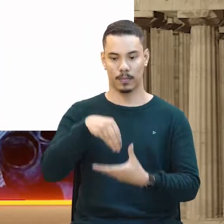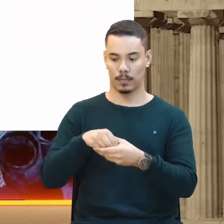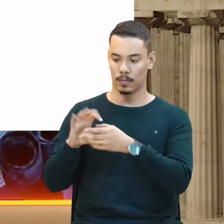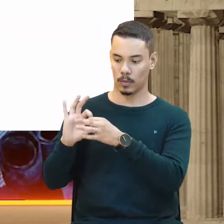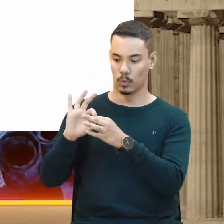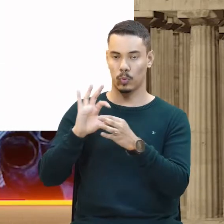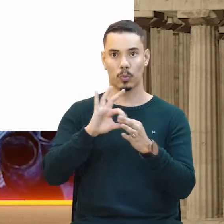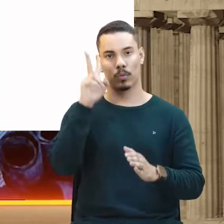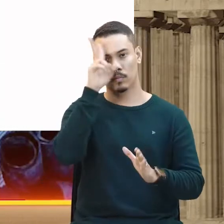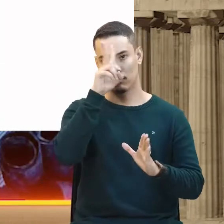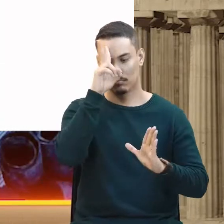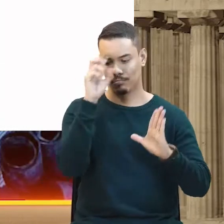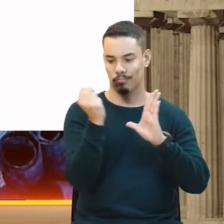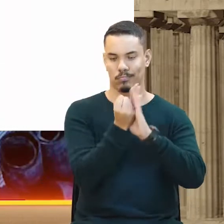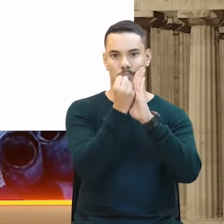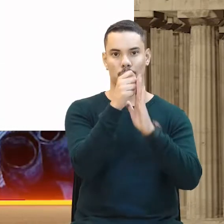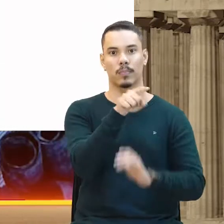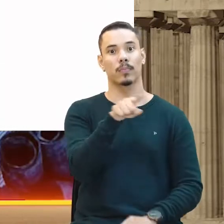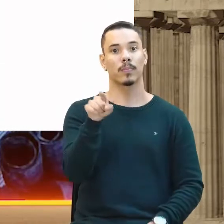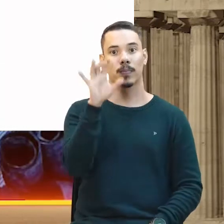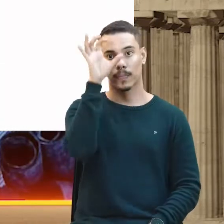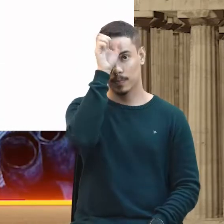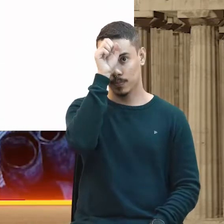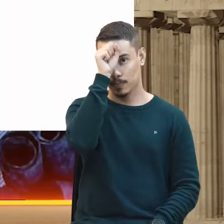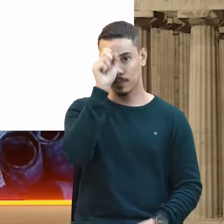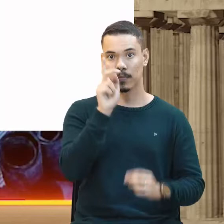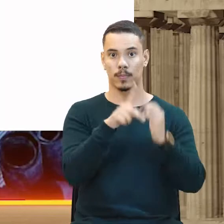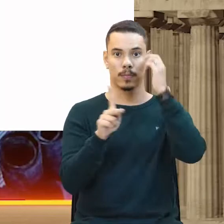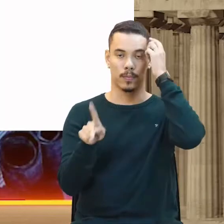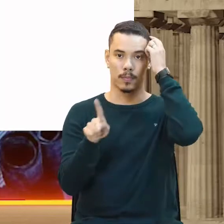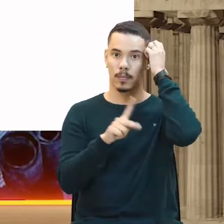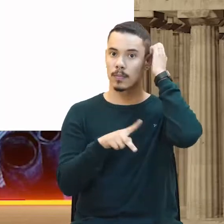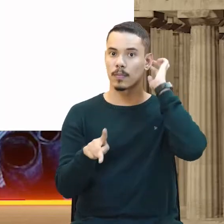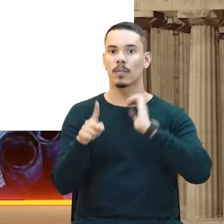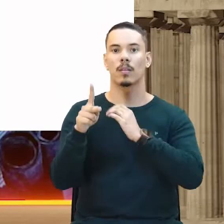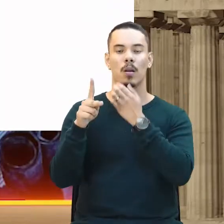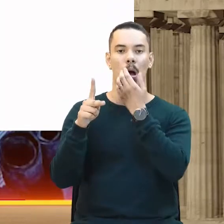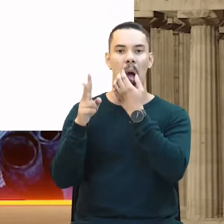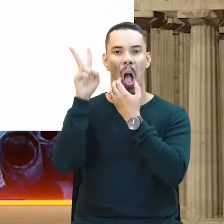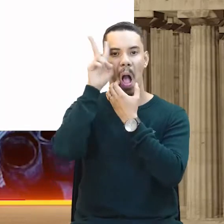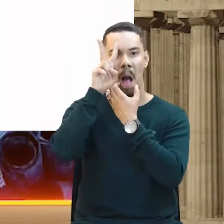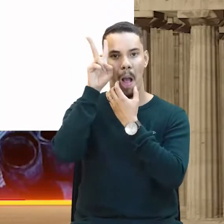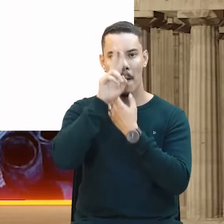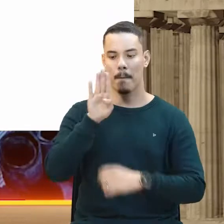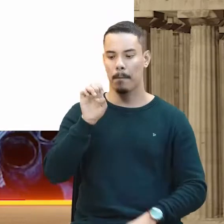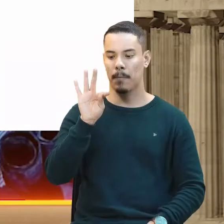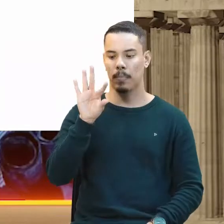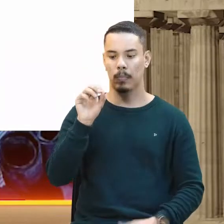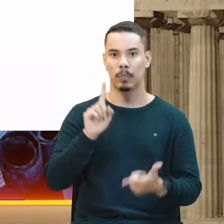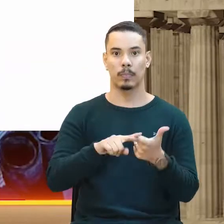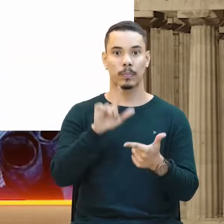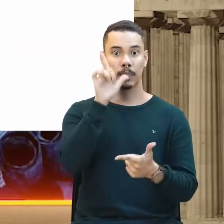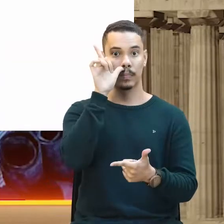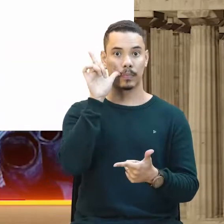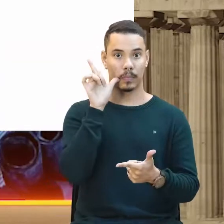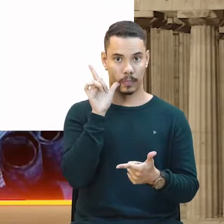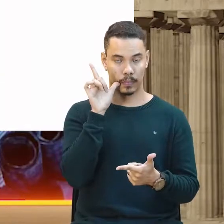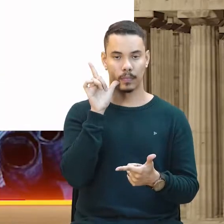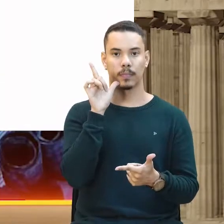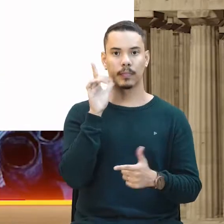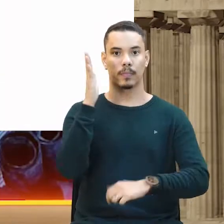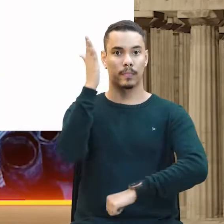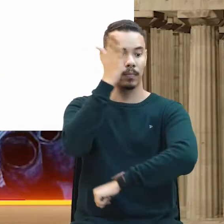histórico que vocês aprendem aí com os professores de história, o Beto e o Lorismar, a Idade Média,